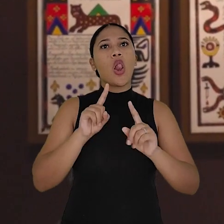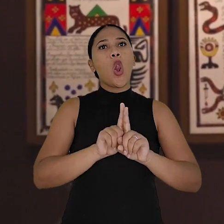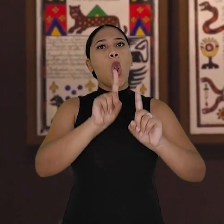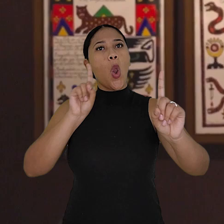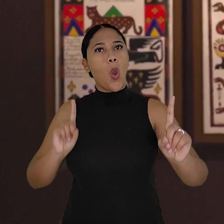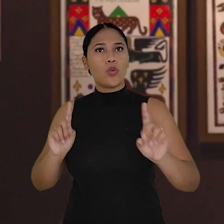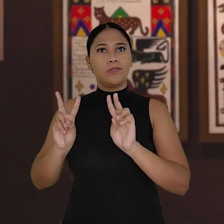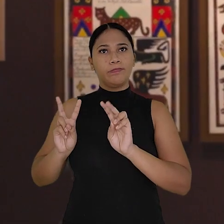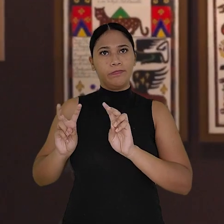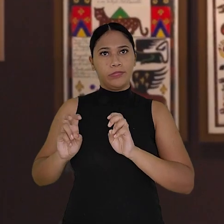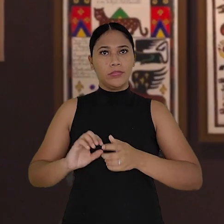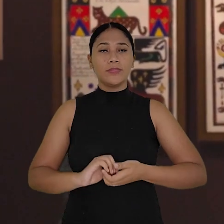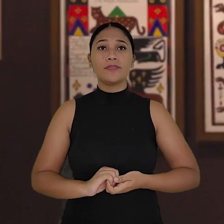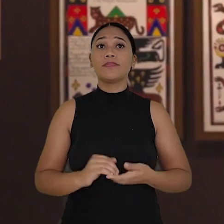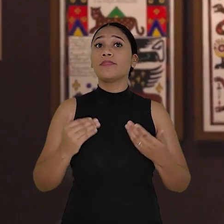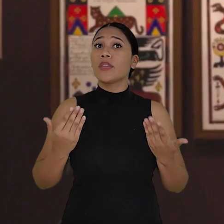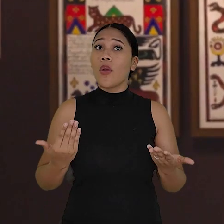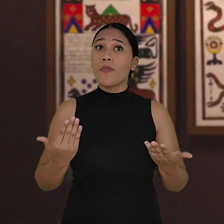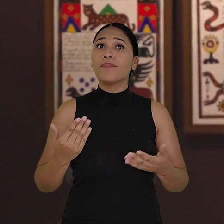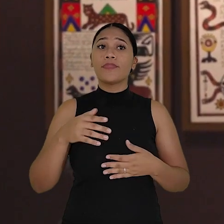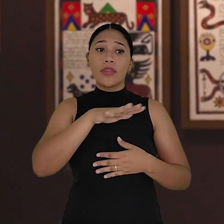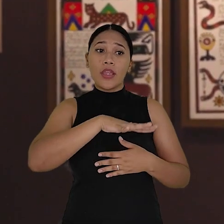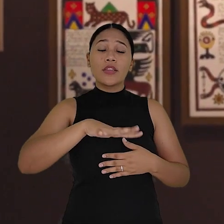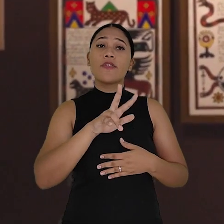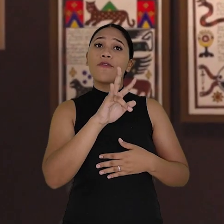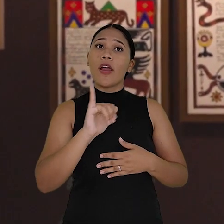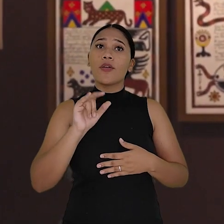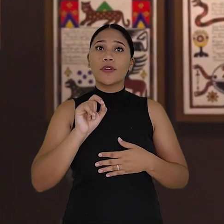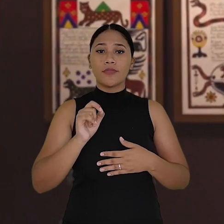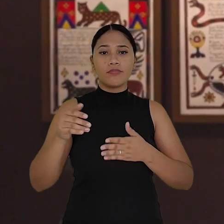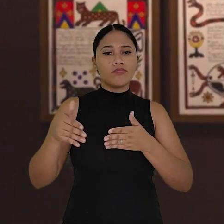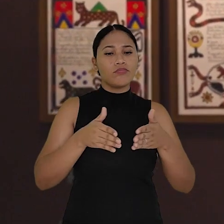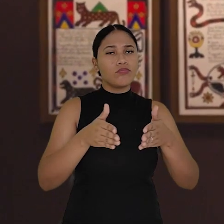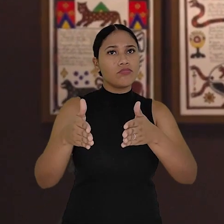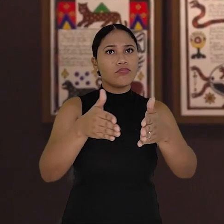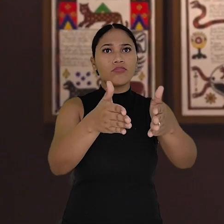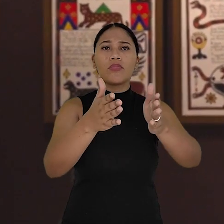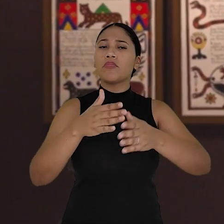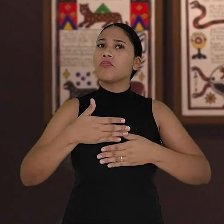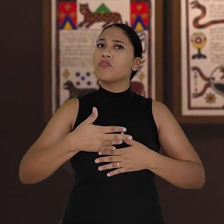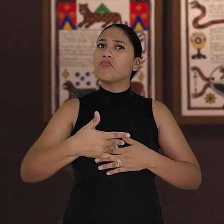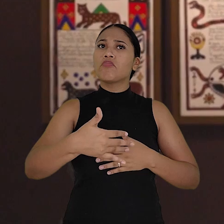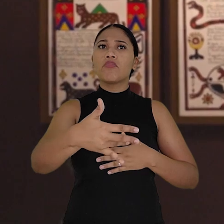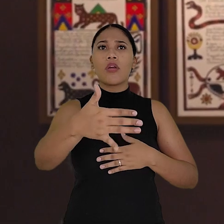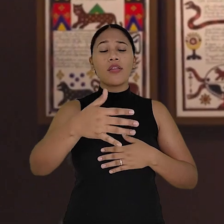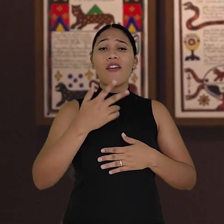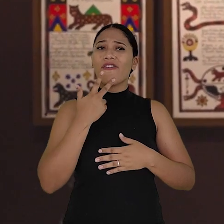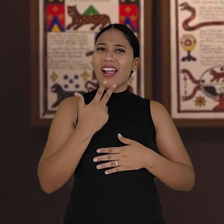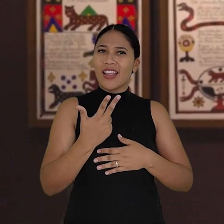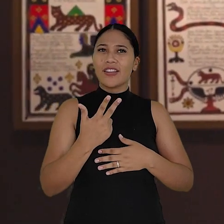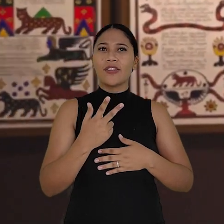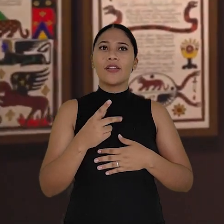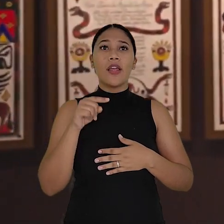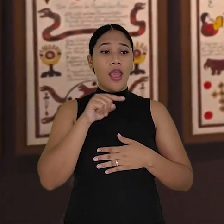realmente afastados disso, né? Então aí eles vão pegar a estrada, né? E